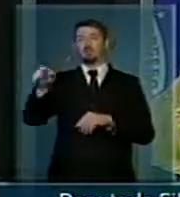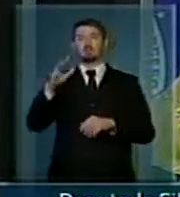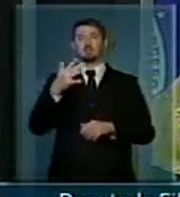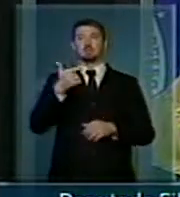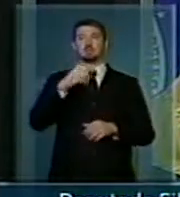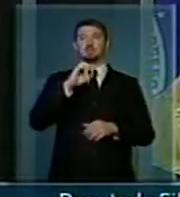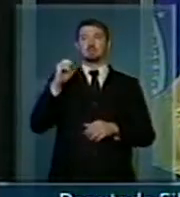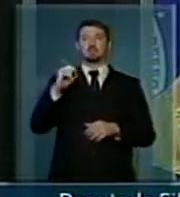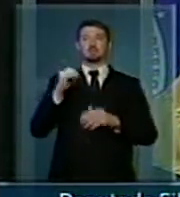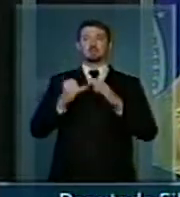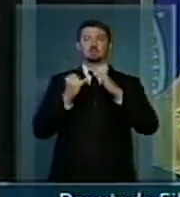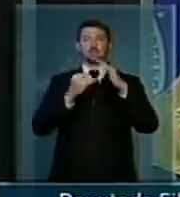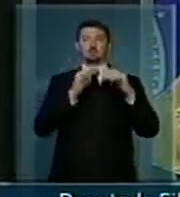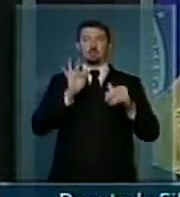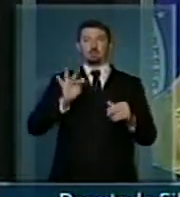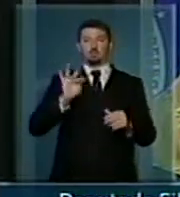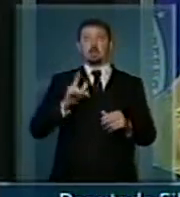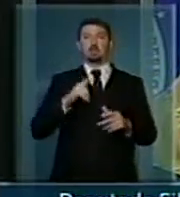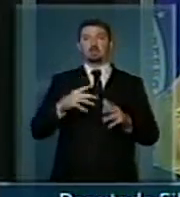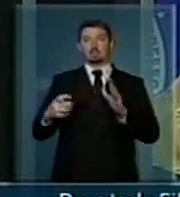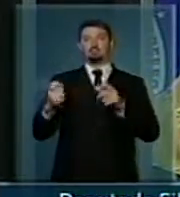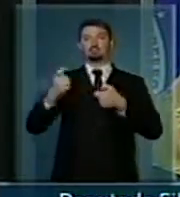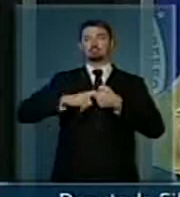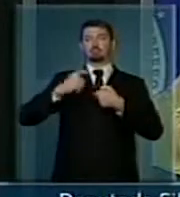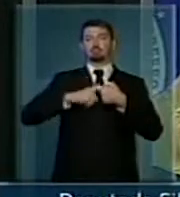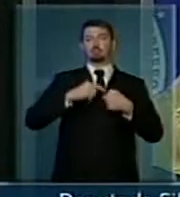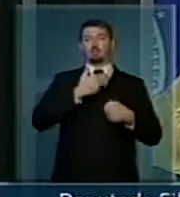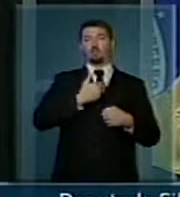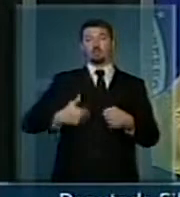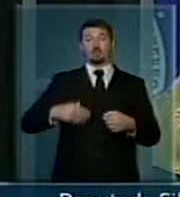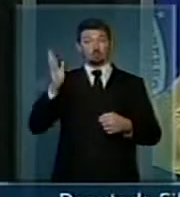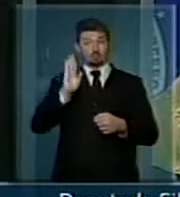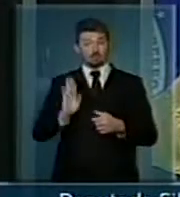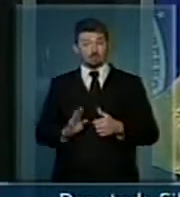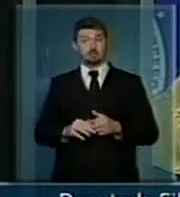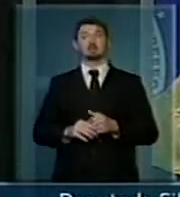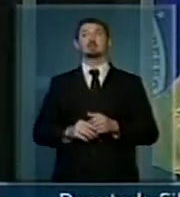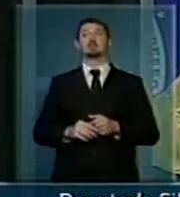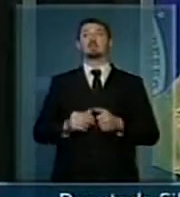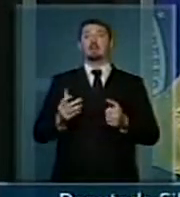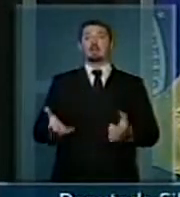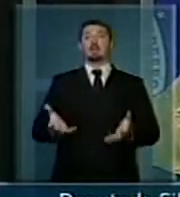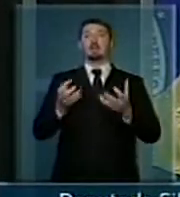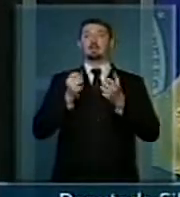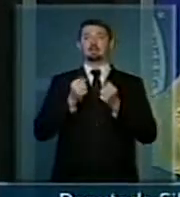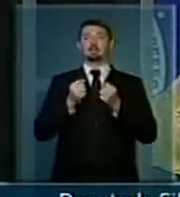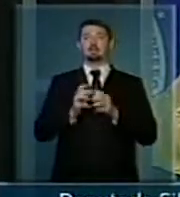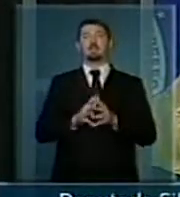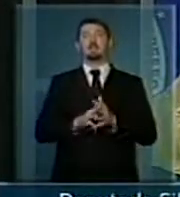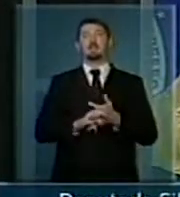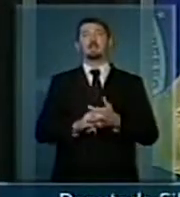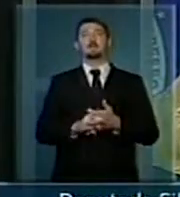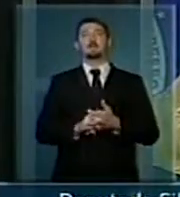200 instituições que estão sendo credenciadas pelo governo brasileiro para receber